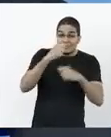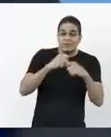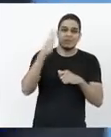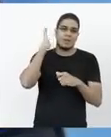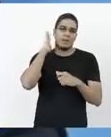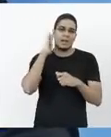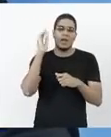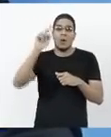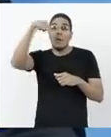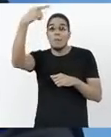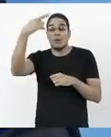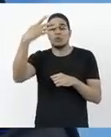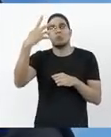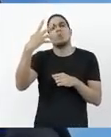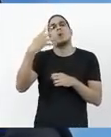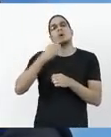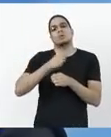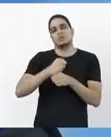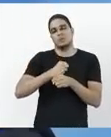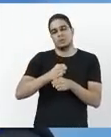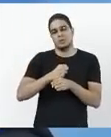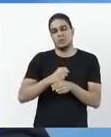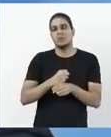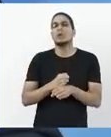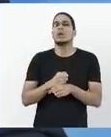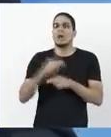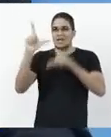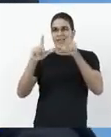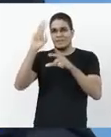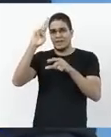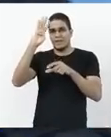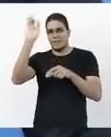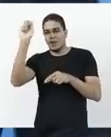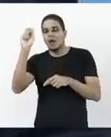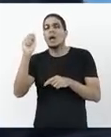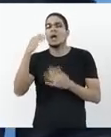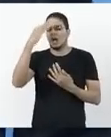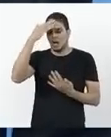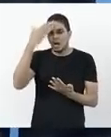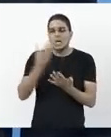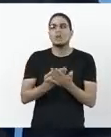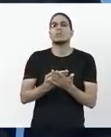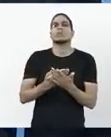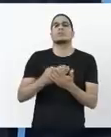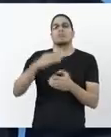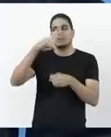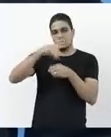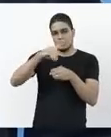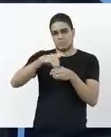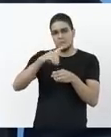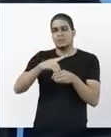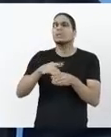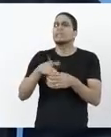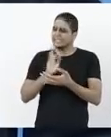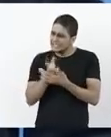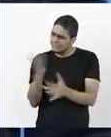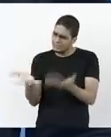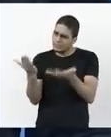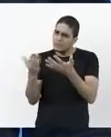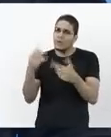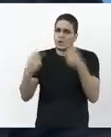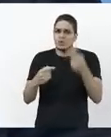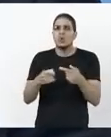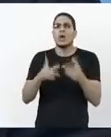democracia na condução do país e vai sempre contribuir para promover e incentivar discussões como a realizada nesta noite.